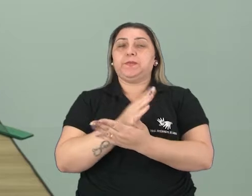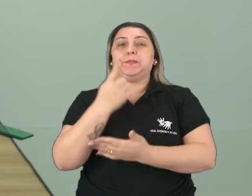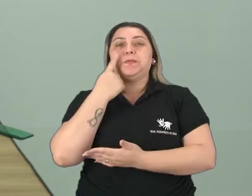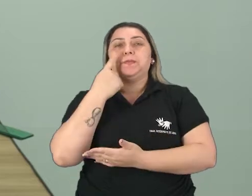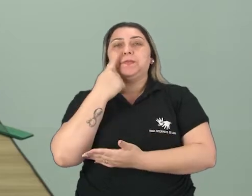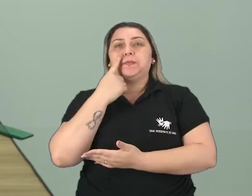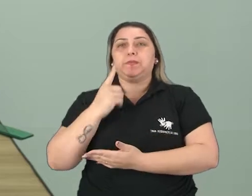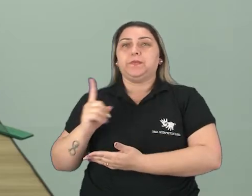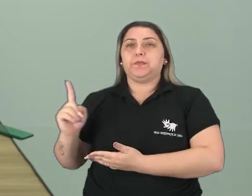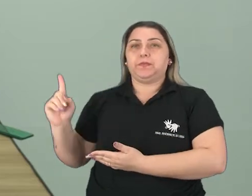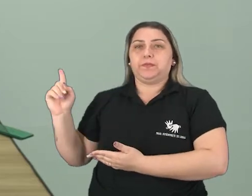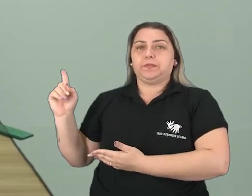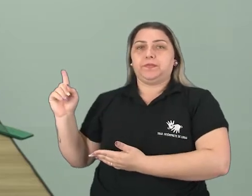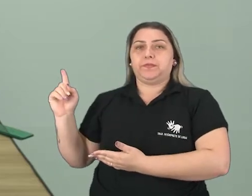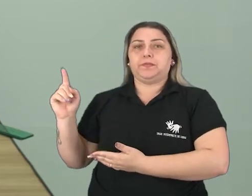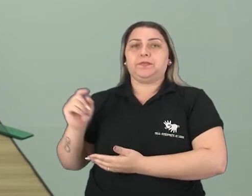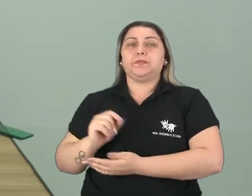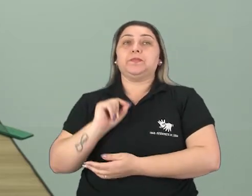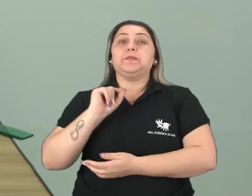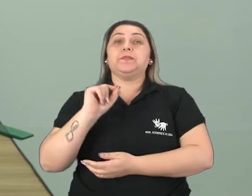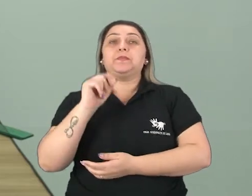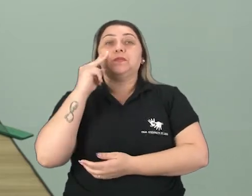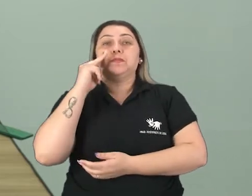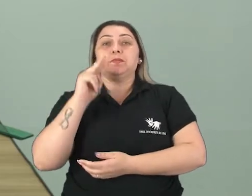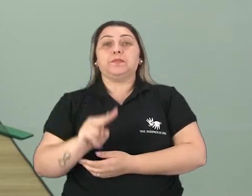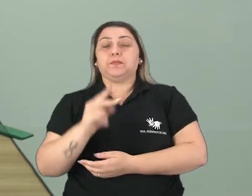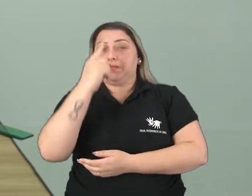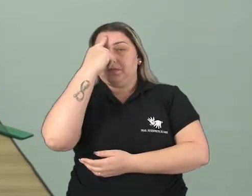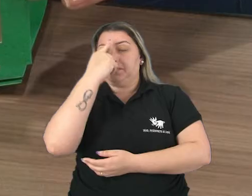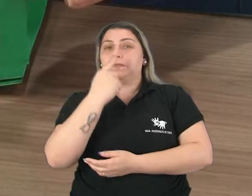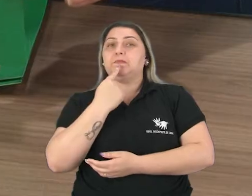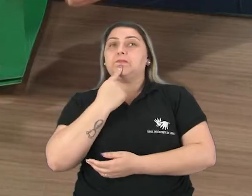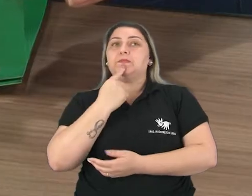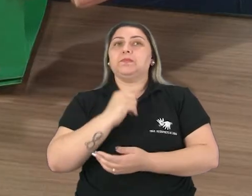Olha só, o que você vê nessa imagem?